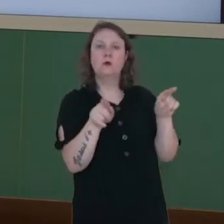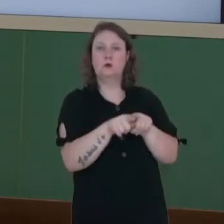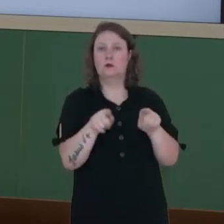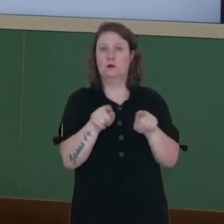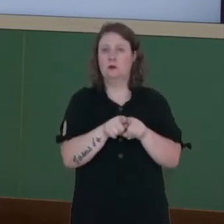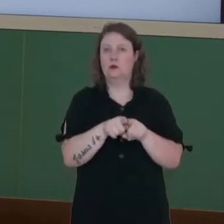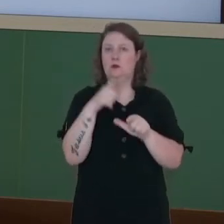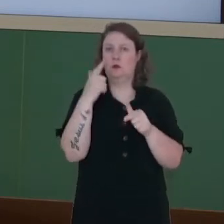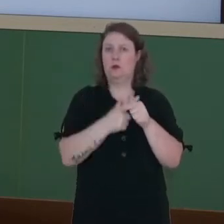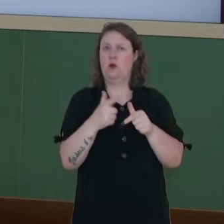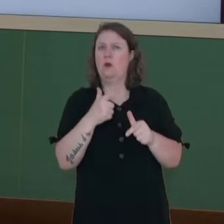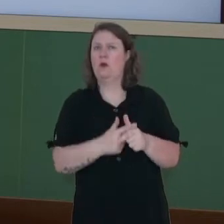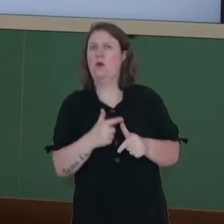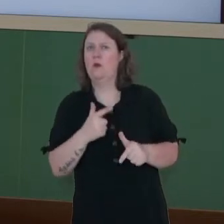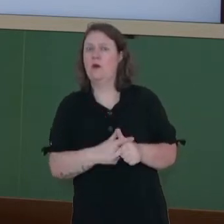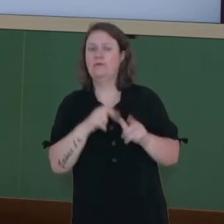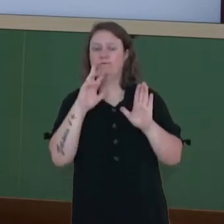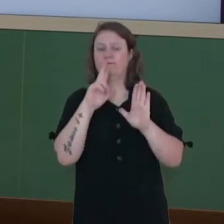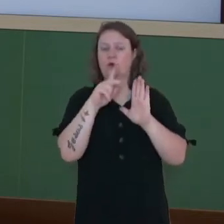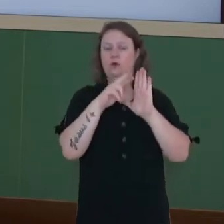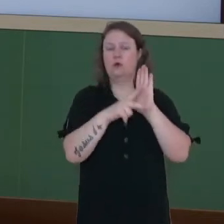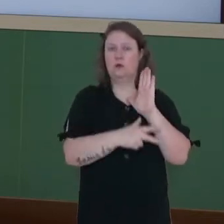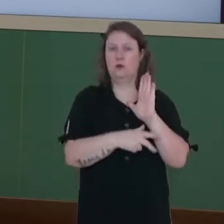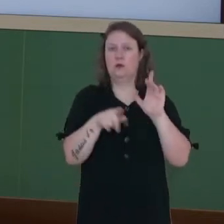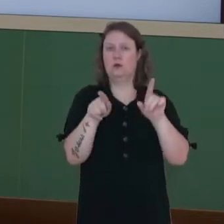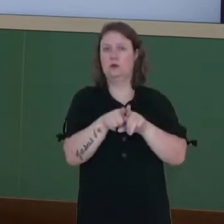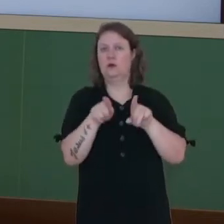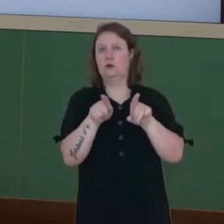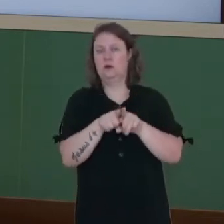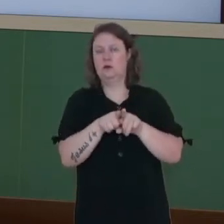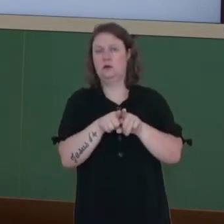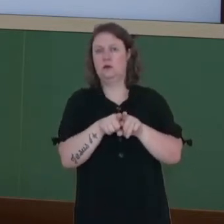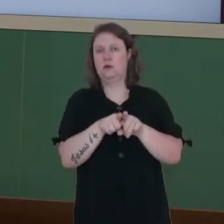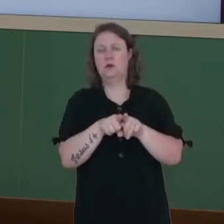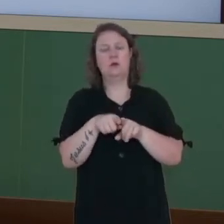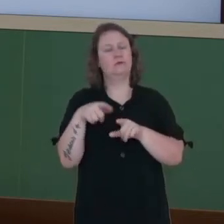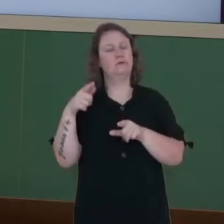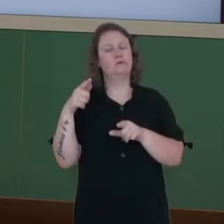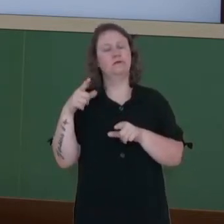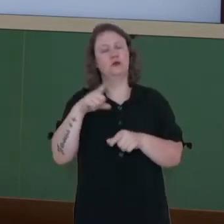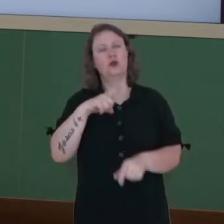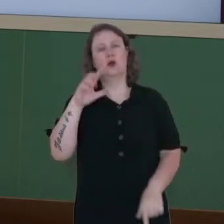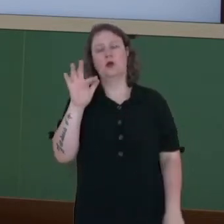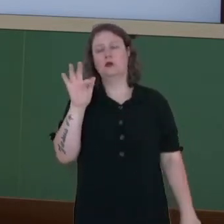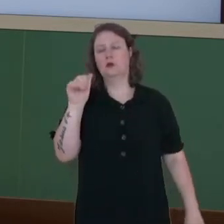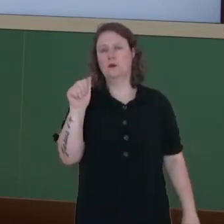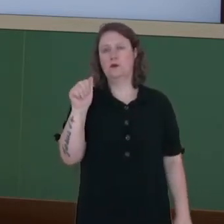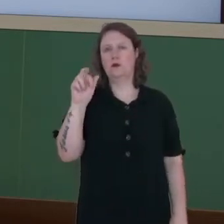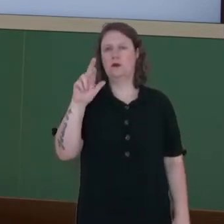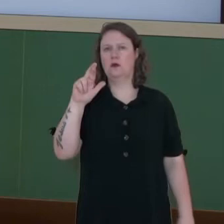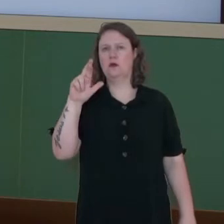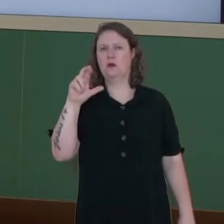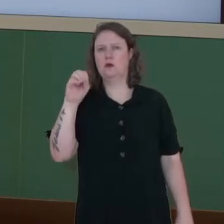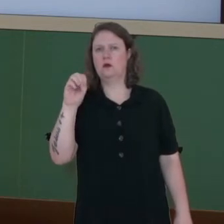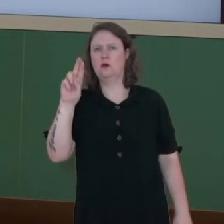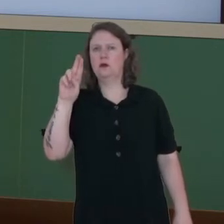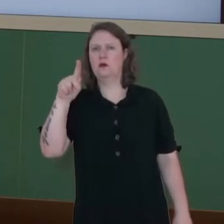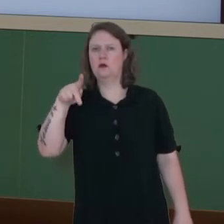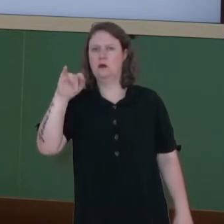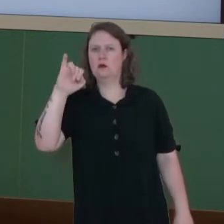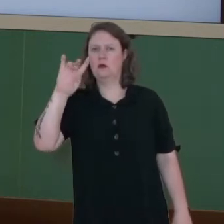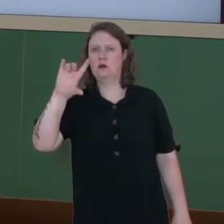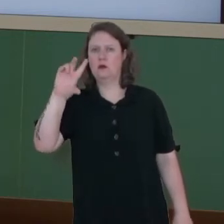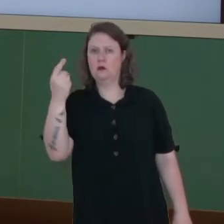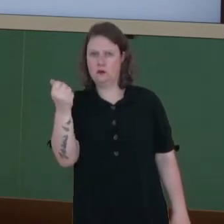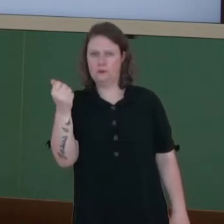a Conjuração Baiana e até mesmo a Farroupilha, né? Então ela reprime esses movimentos que defendiam a